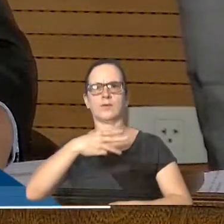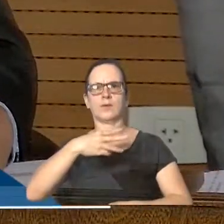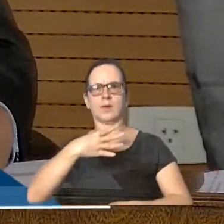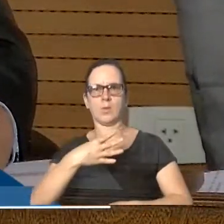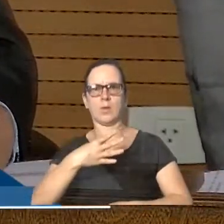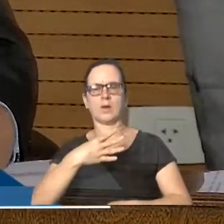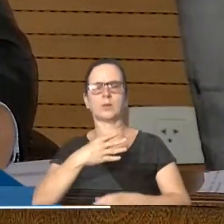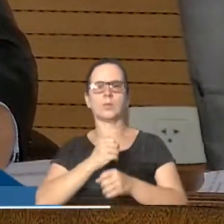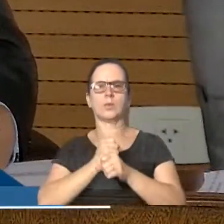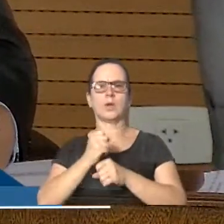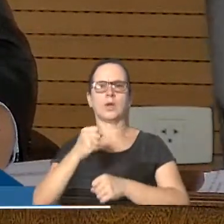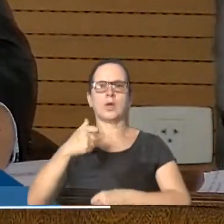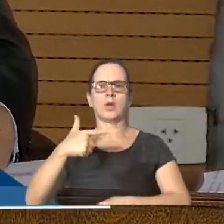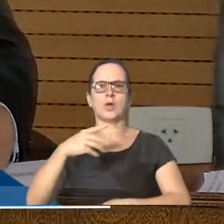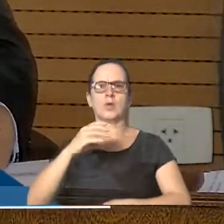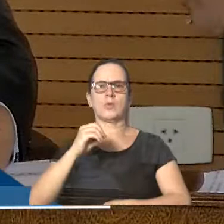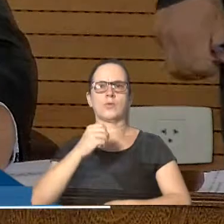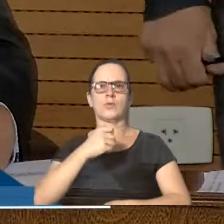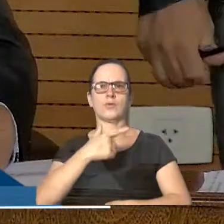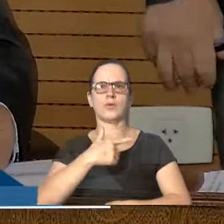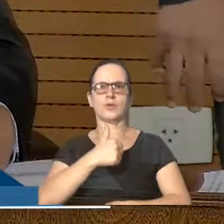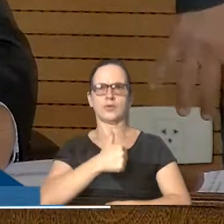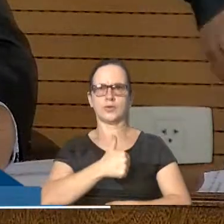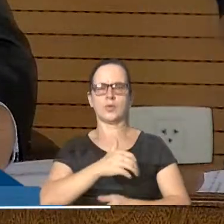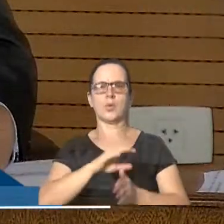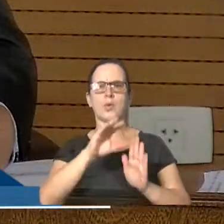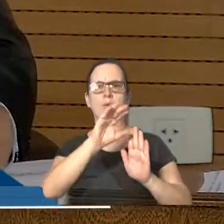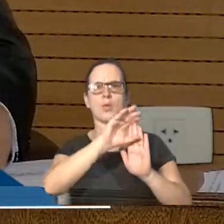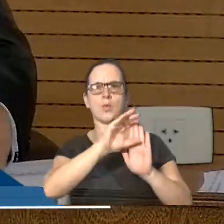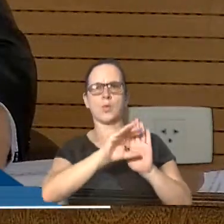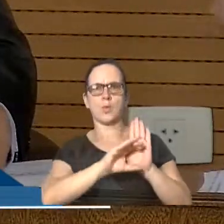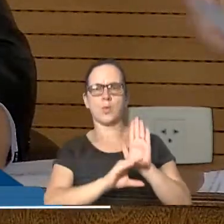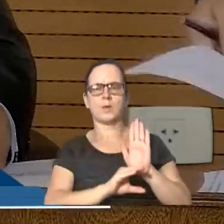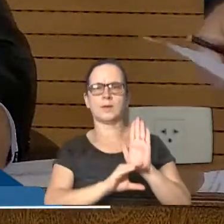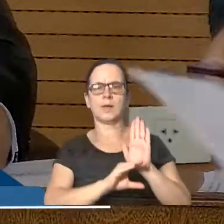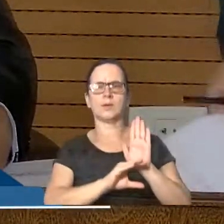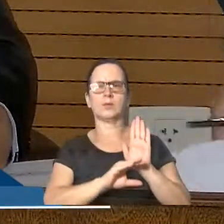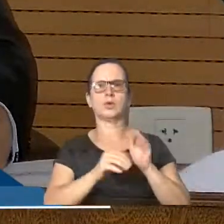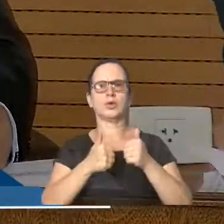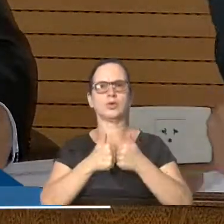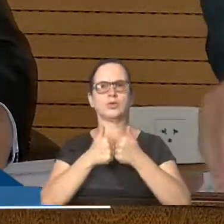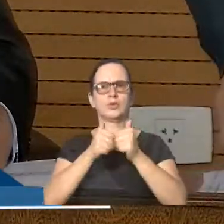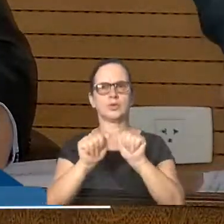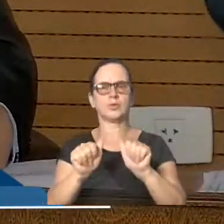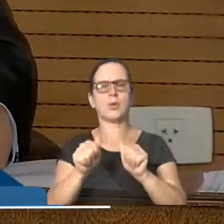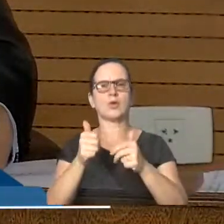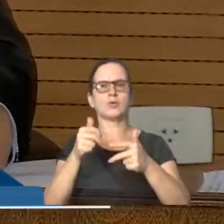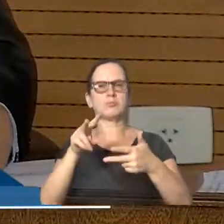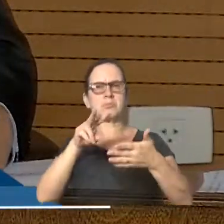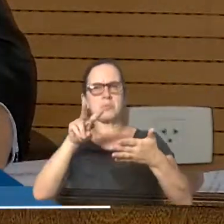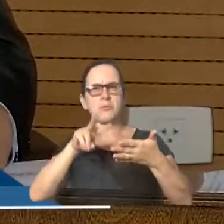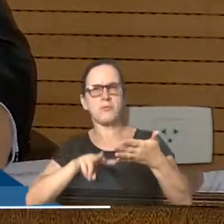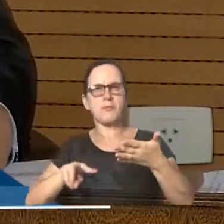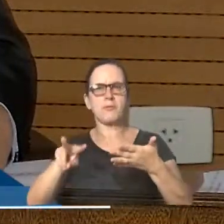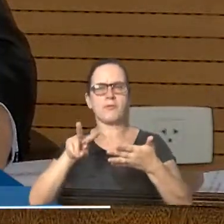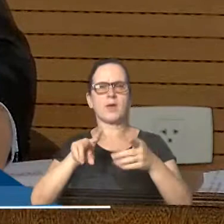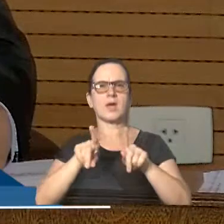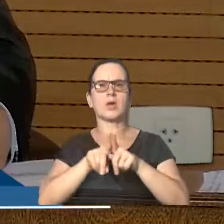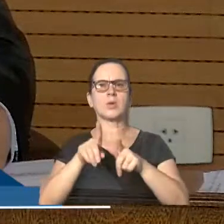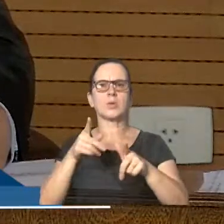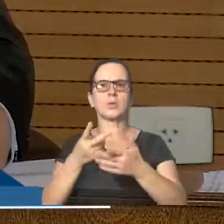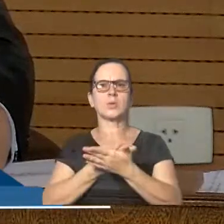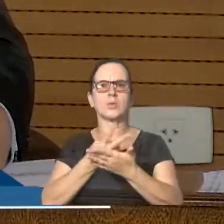2994/2021 para acompanhar o contrato de transporte coletivo municipal de Cubatão e verificar eventuais